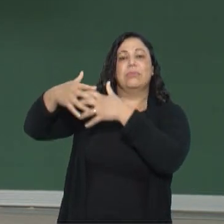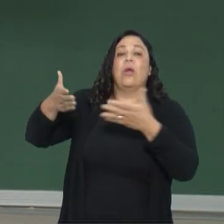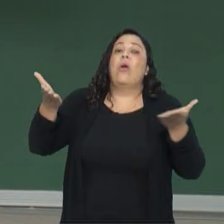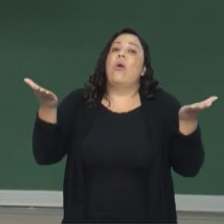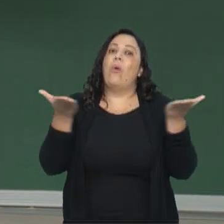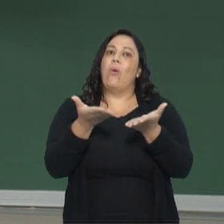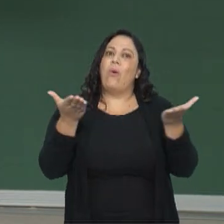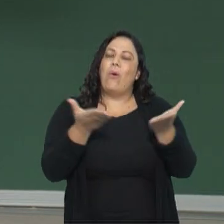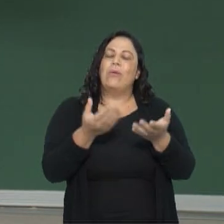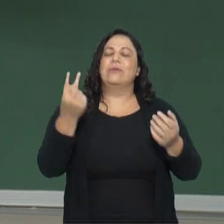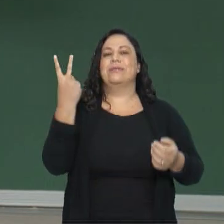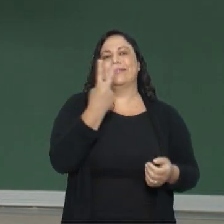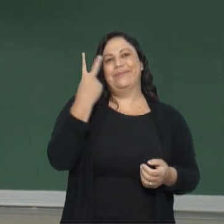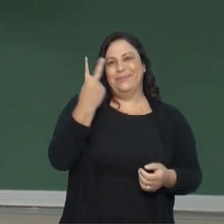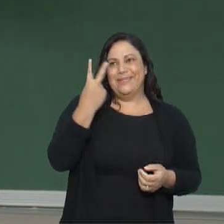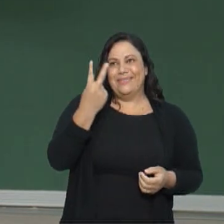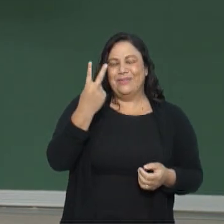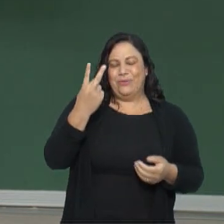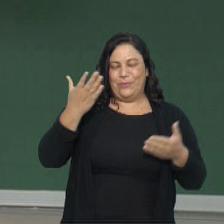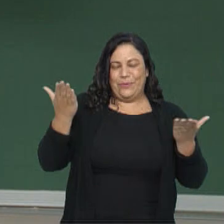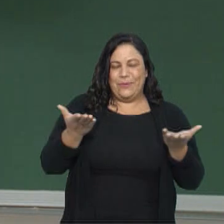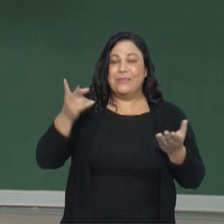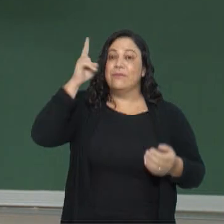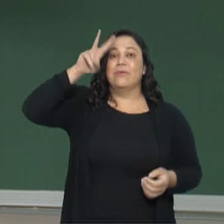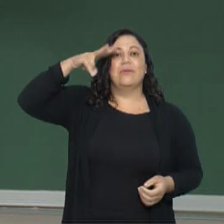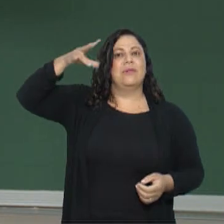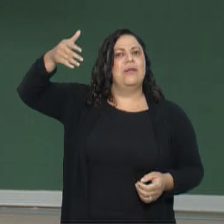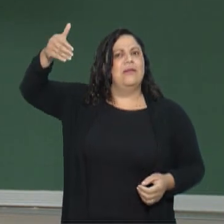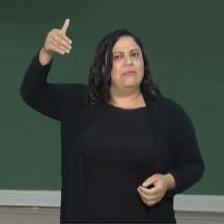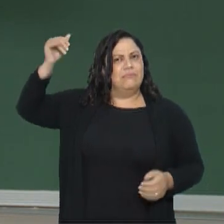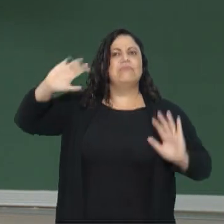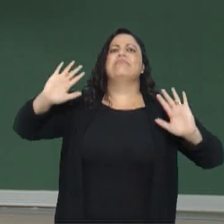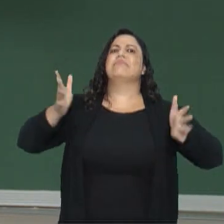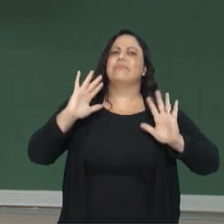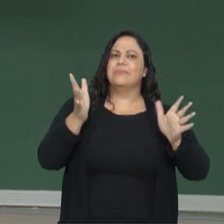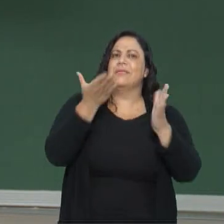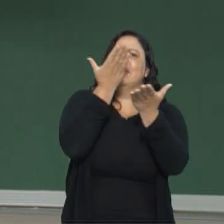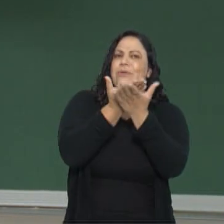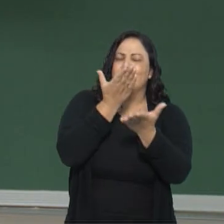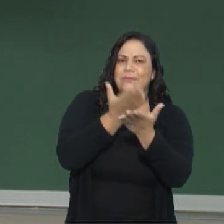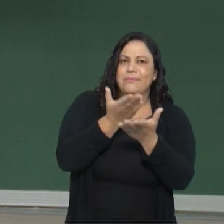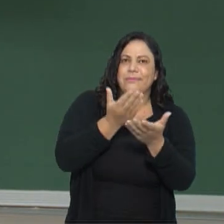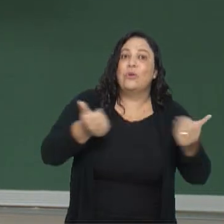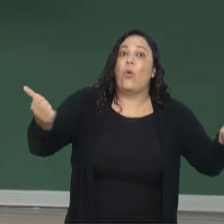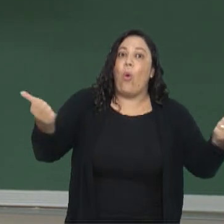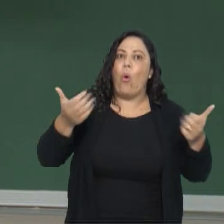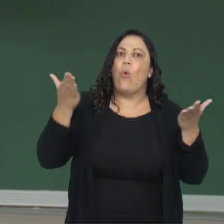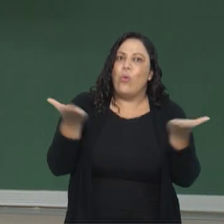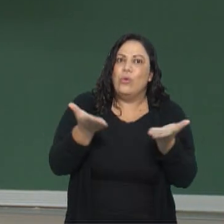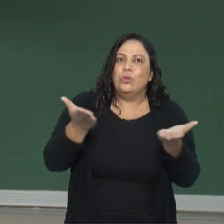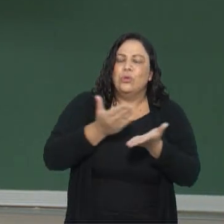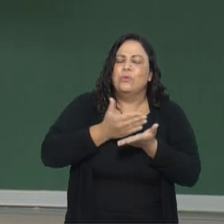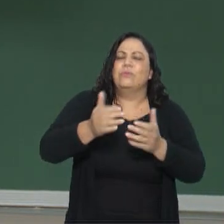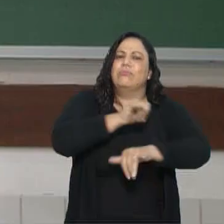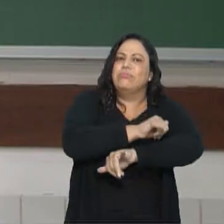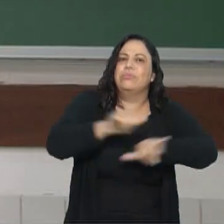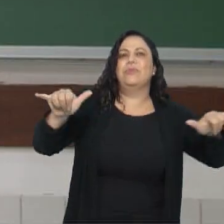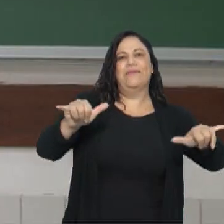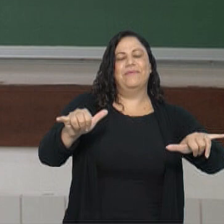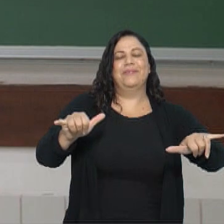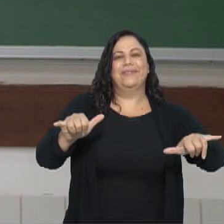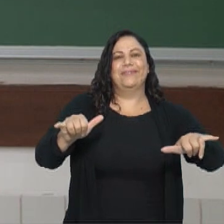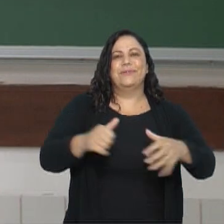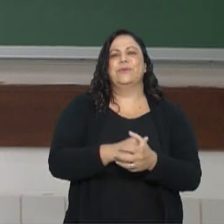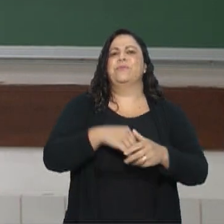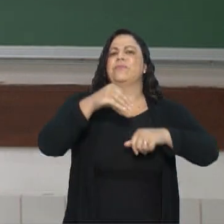relembrar, vai rever tudo o que a gente trabalhou em aulas anteriores. Mas antes da gente começar a nossa aula, vamos para os recadinhos? Então um